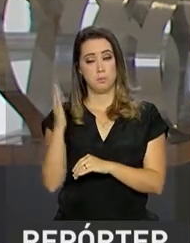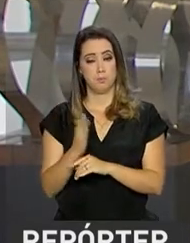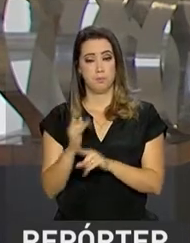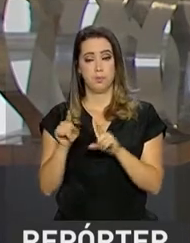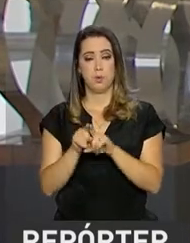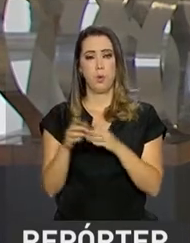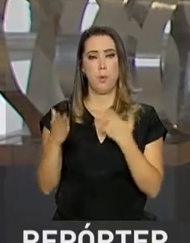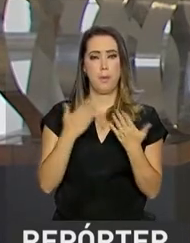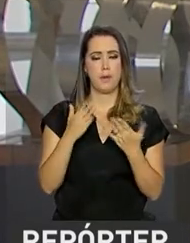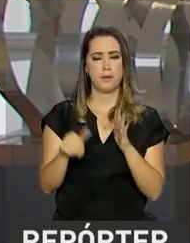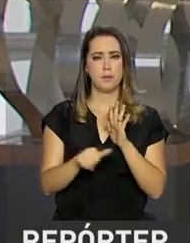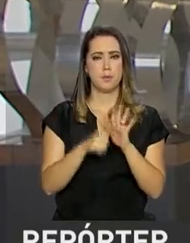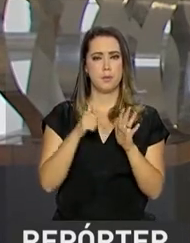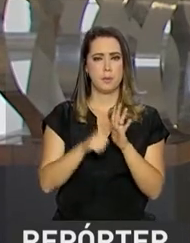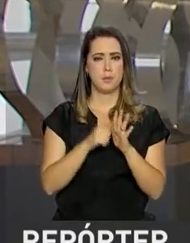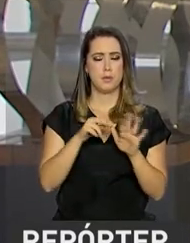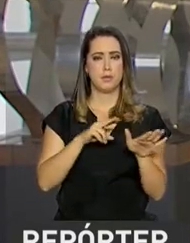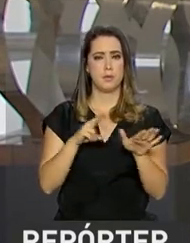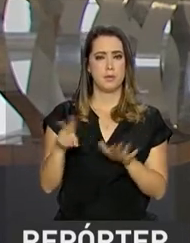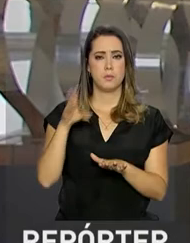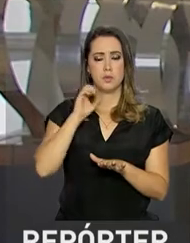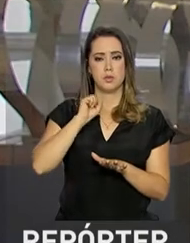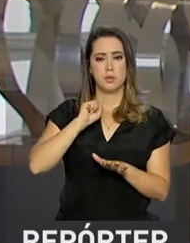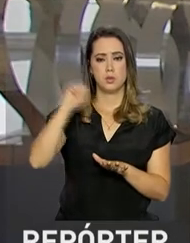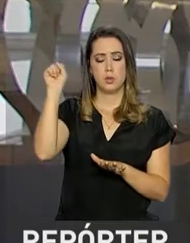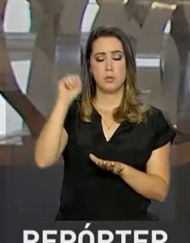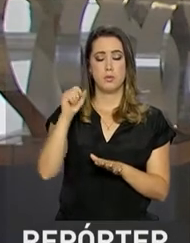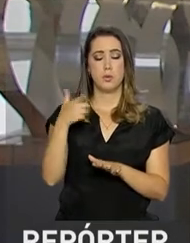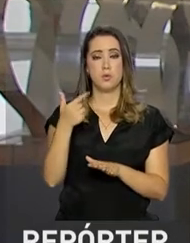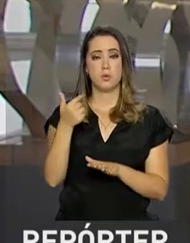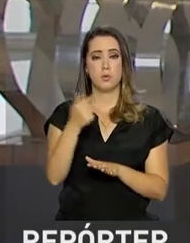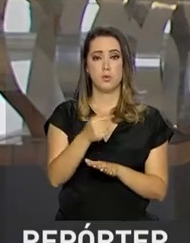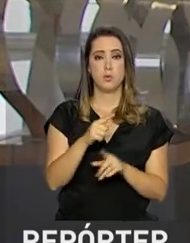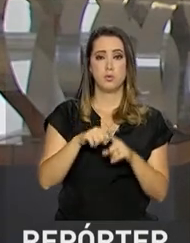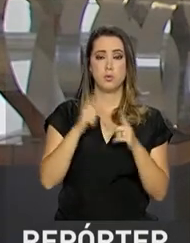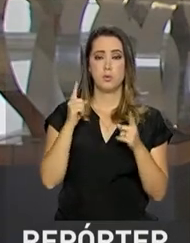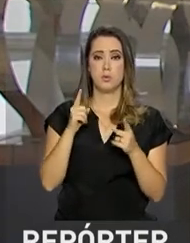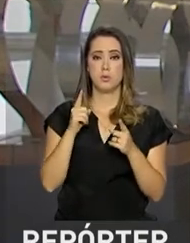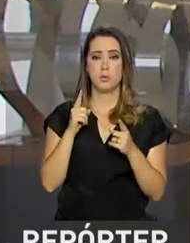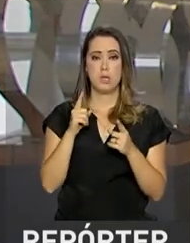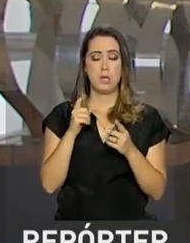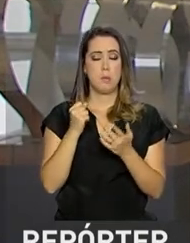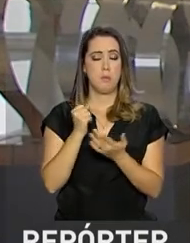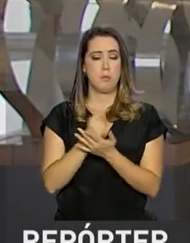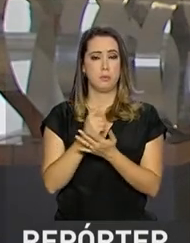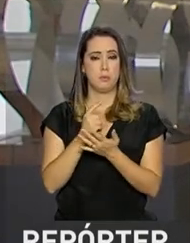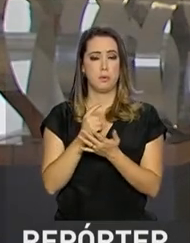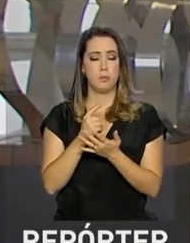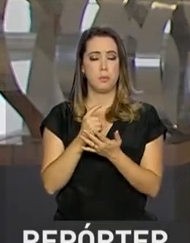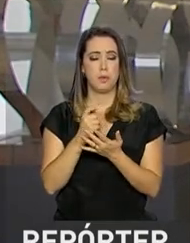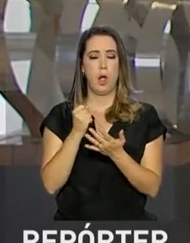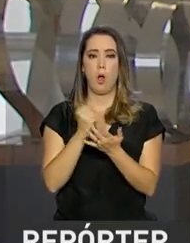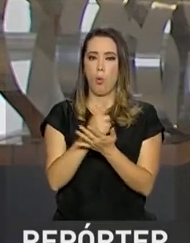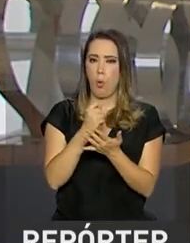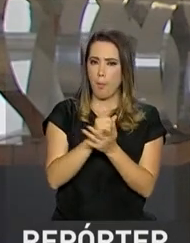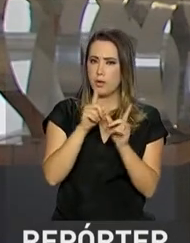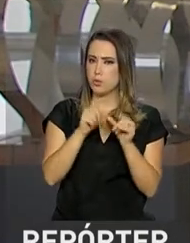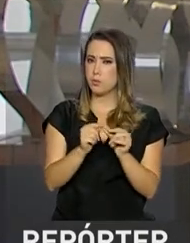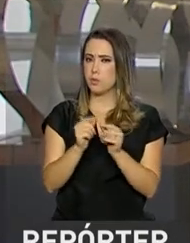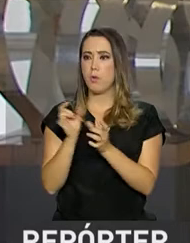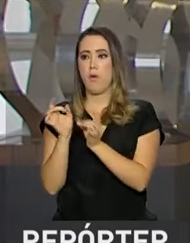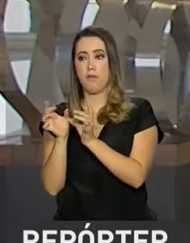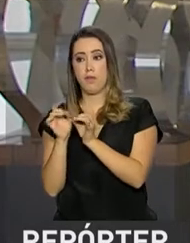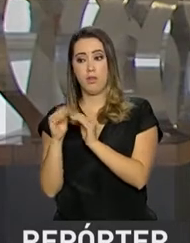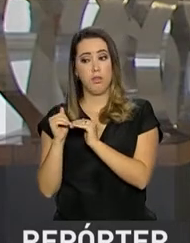semana de abril de 2017 e um leve aumento nas importações também quando comparadas a primeira semana de abril